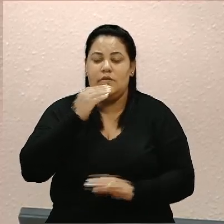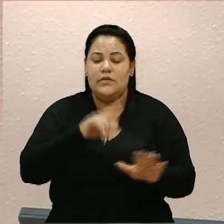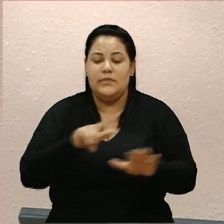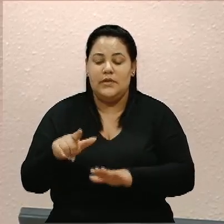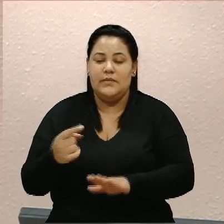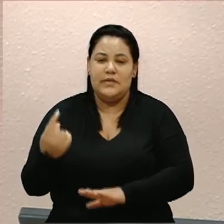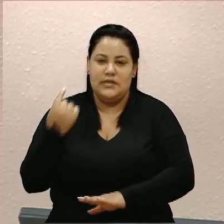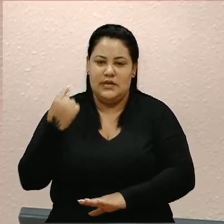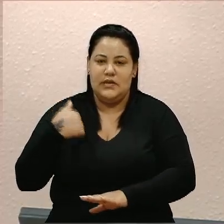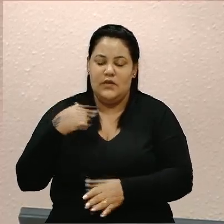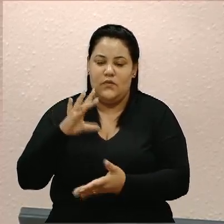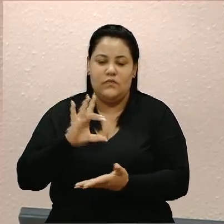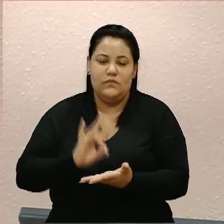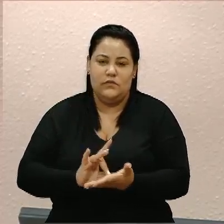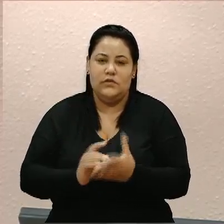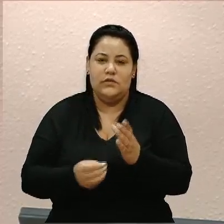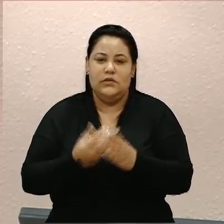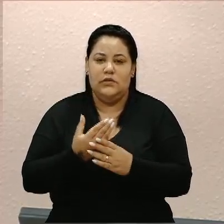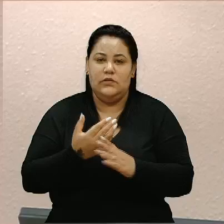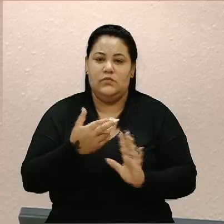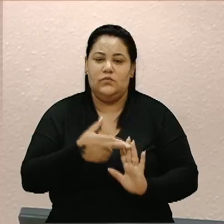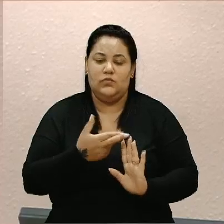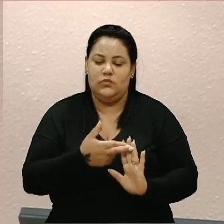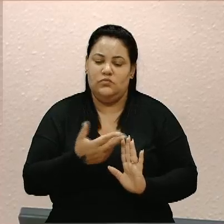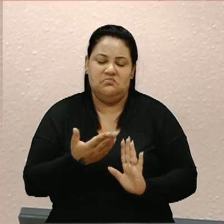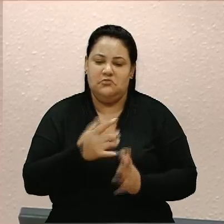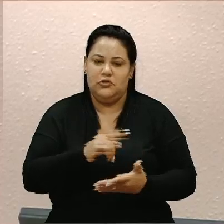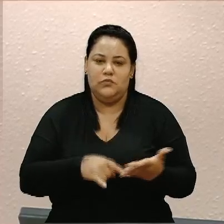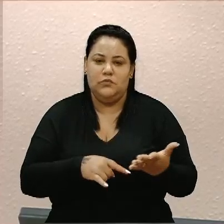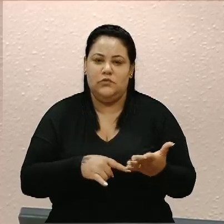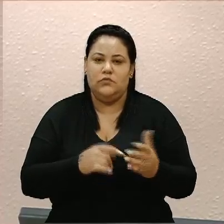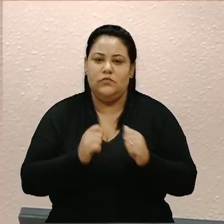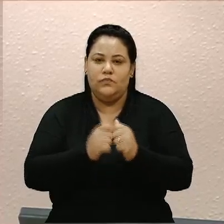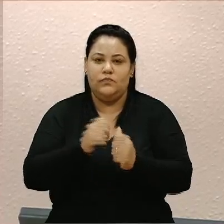ofício junto ao chefe de gabinete,